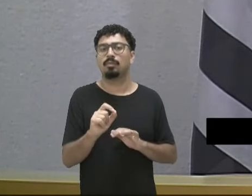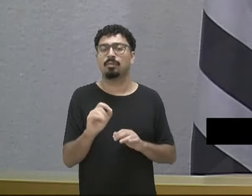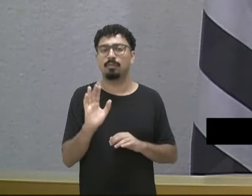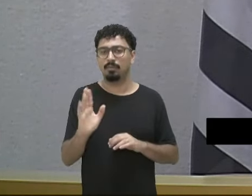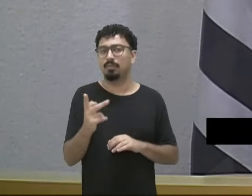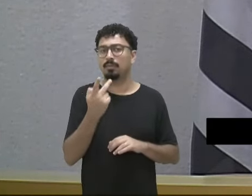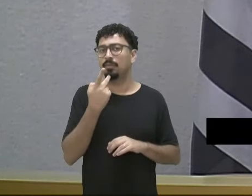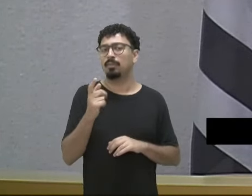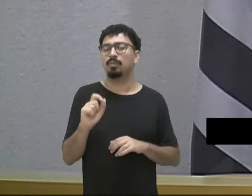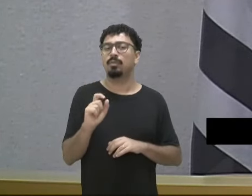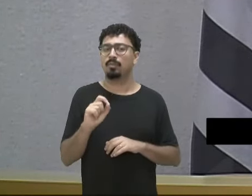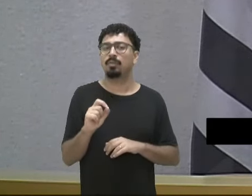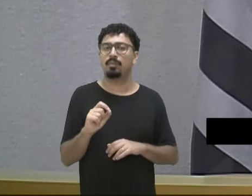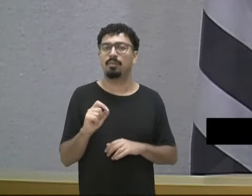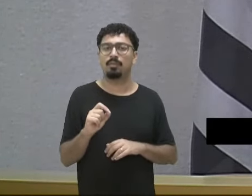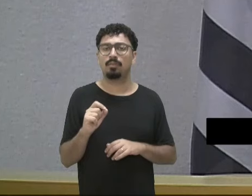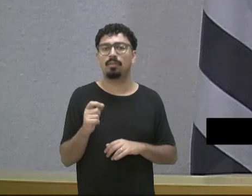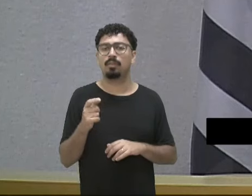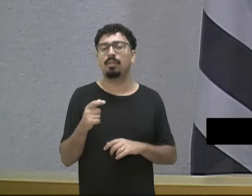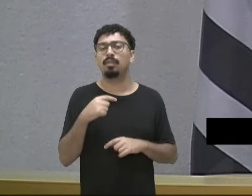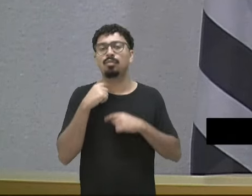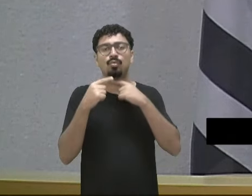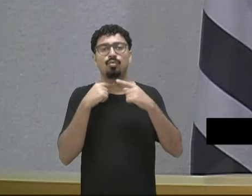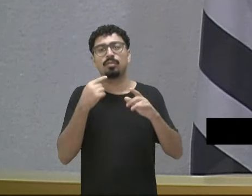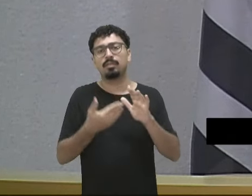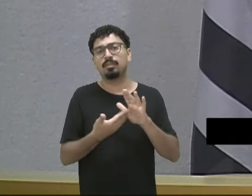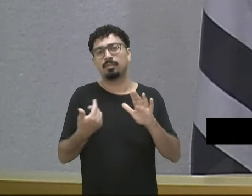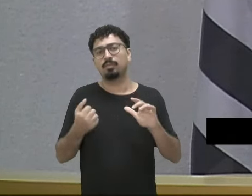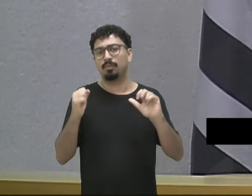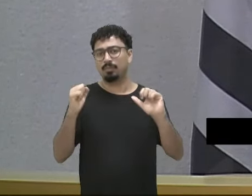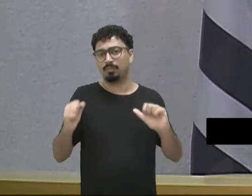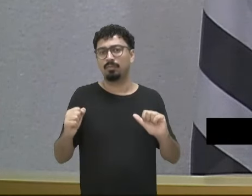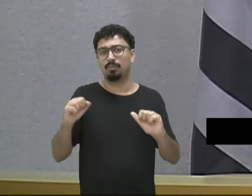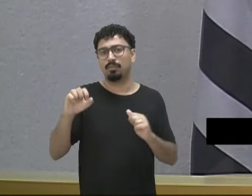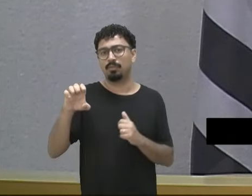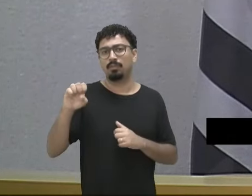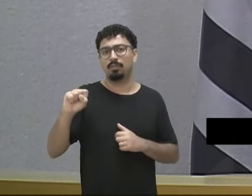falou, né, não tem como extinguir, mas poderia ser escalonado,